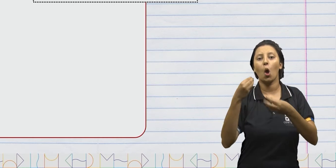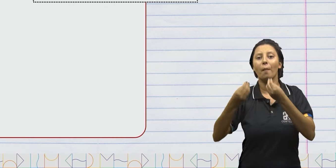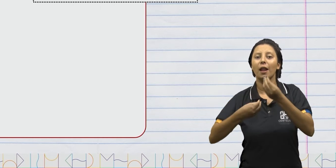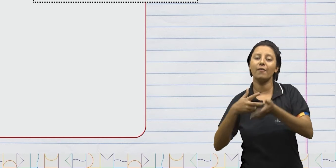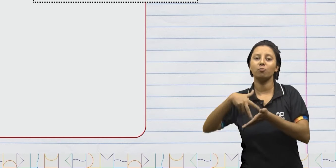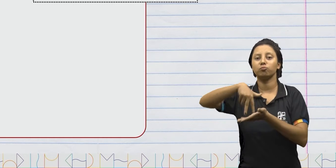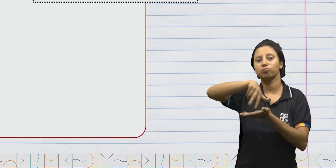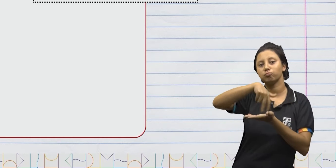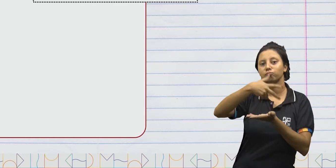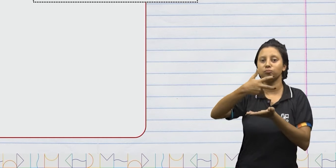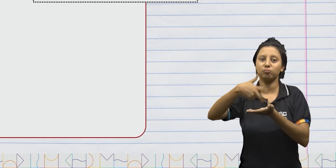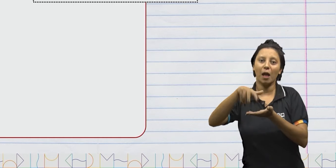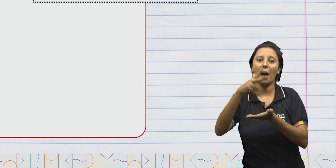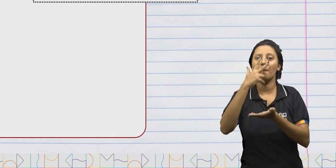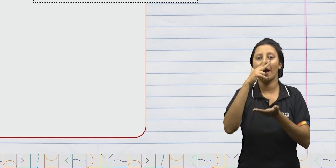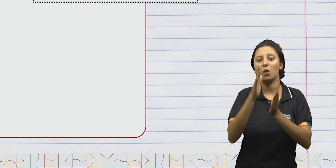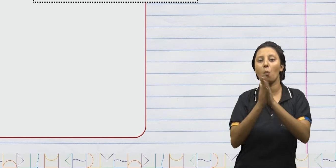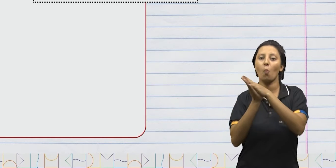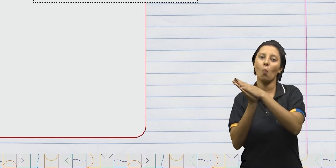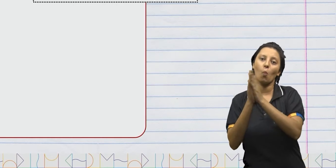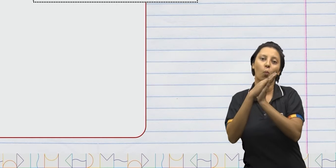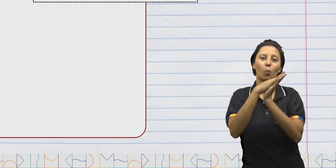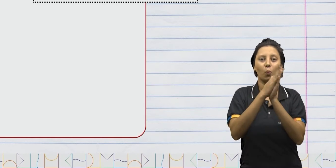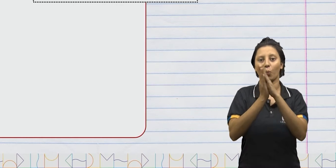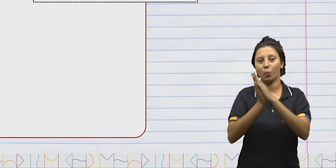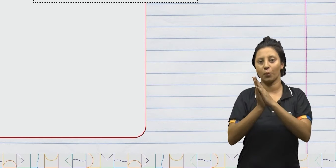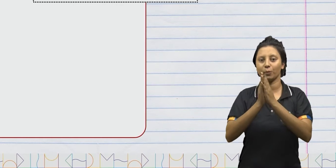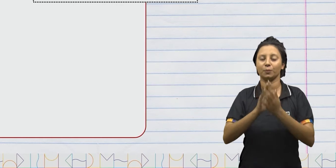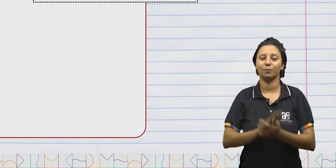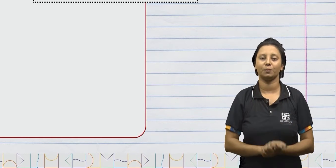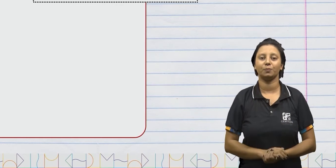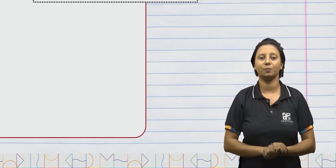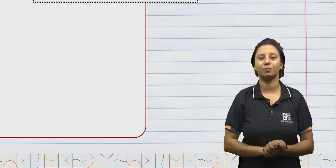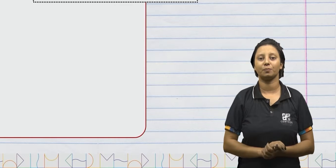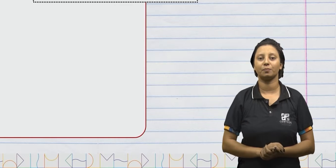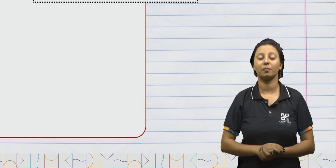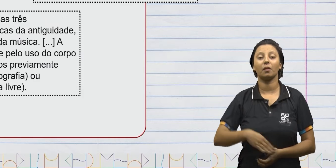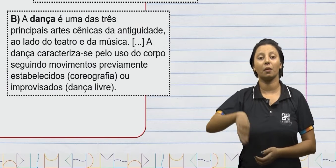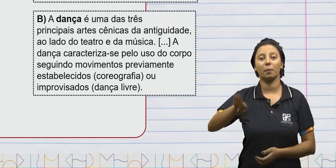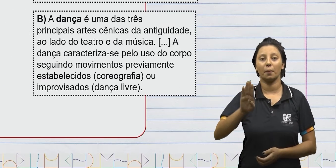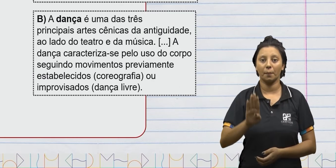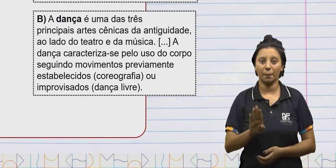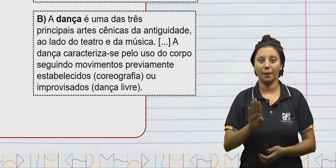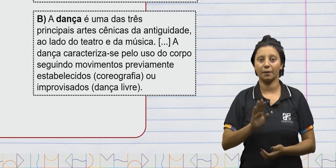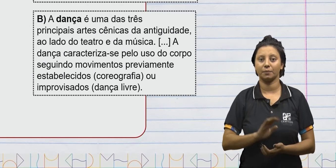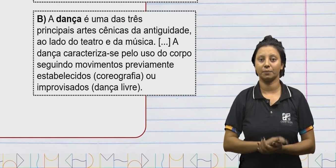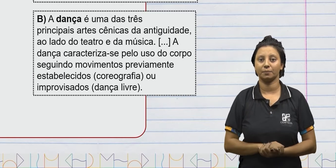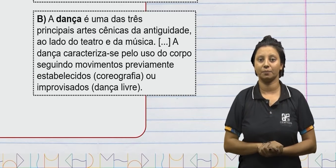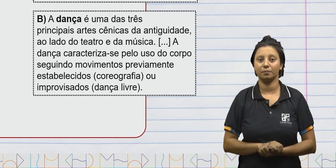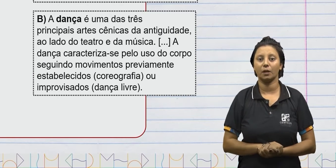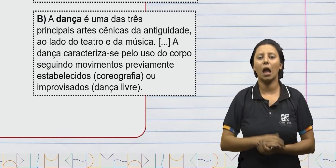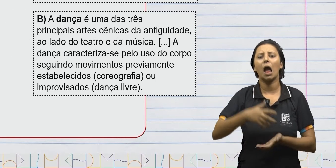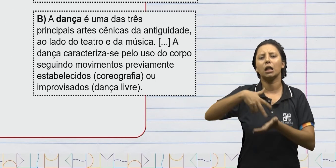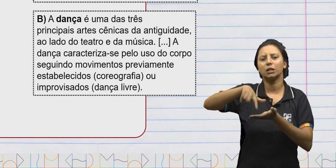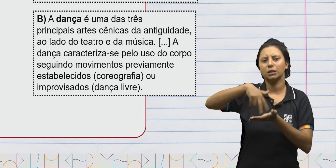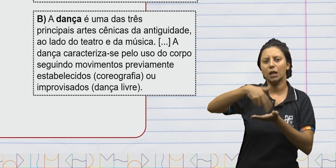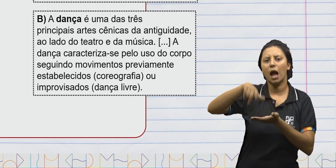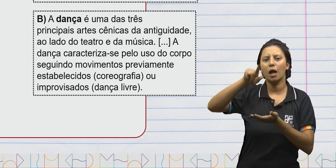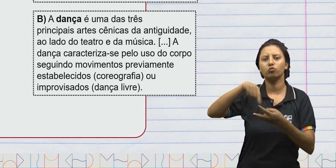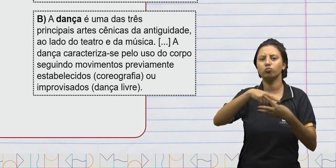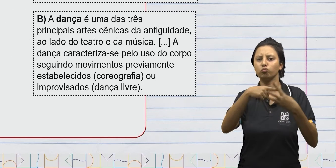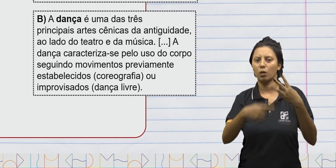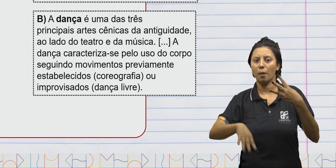todo requebrado, parece um boneco desengonçado. Alternativa B. A dança é uma das